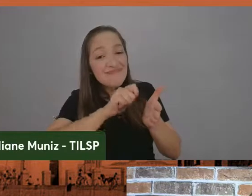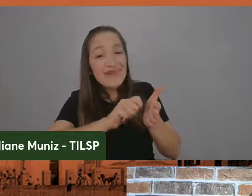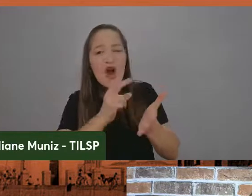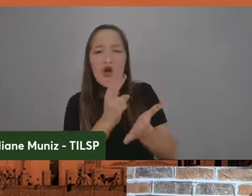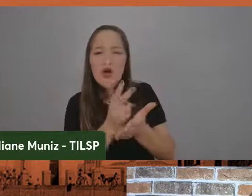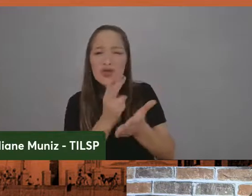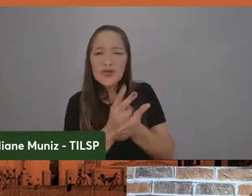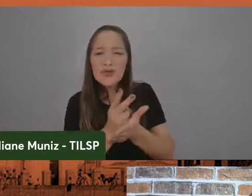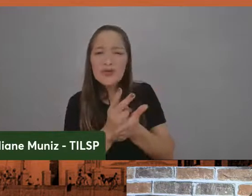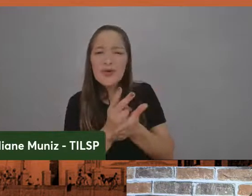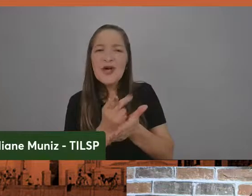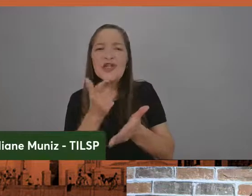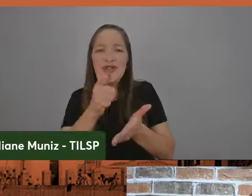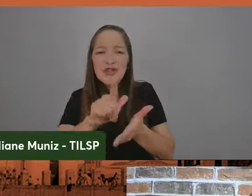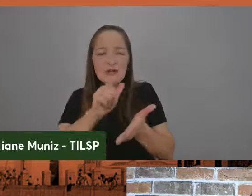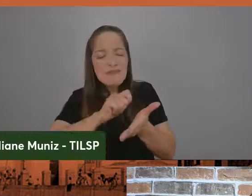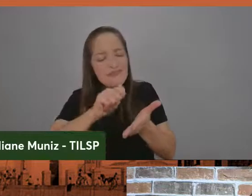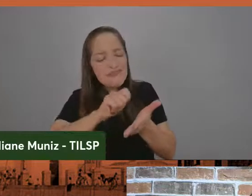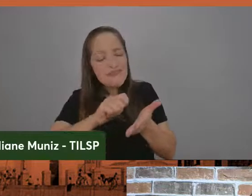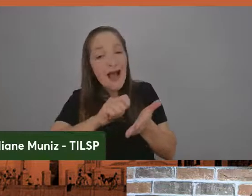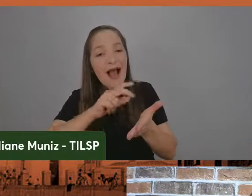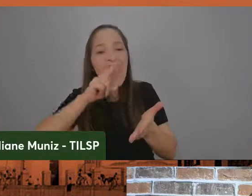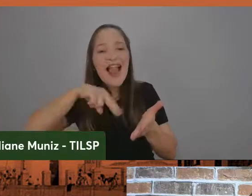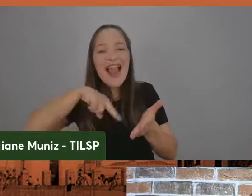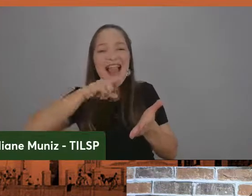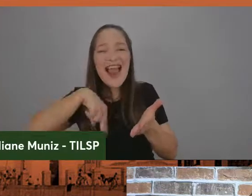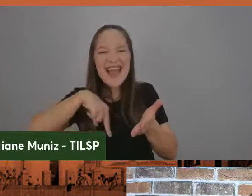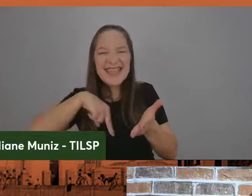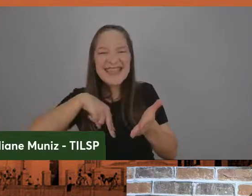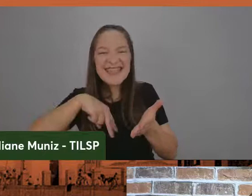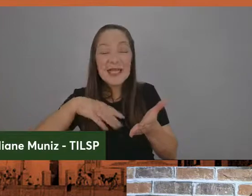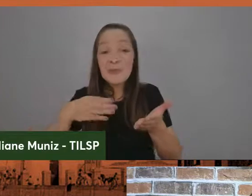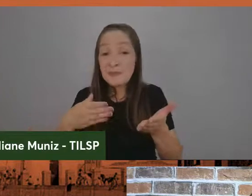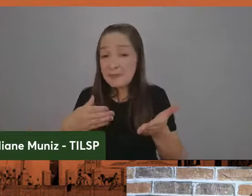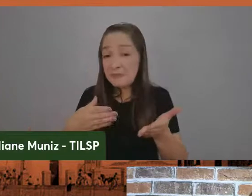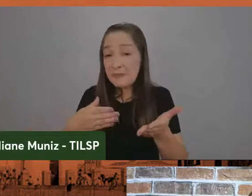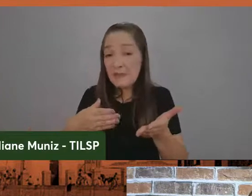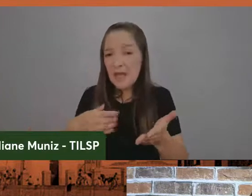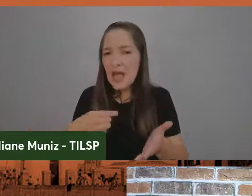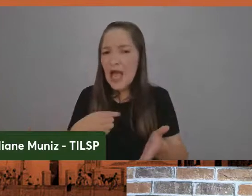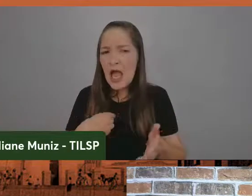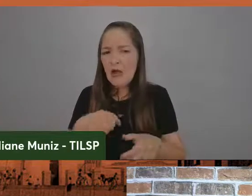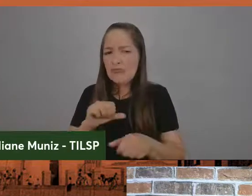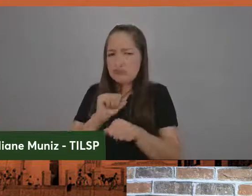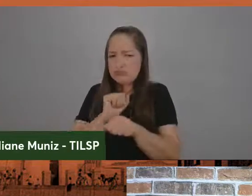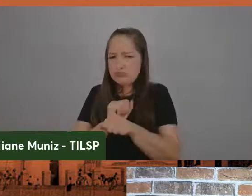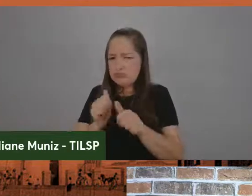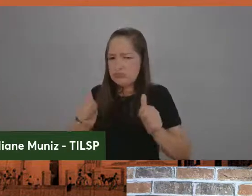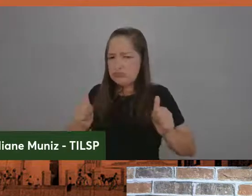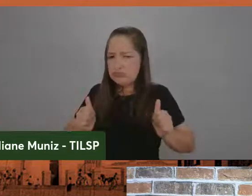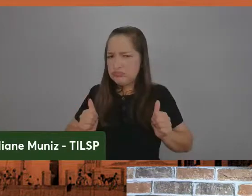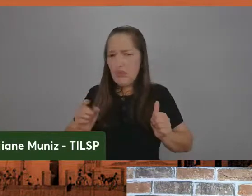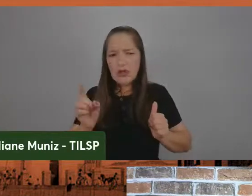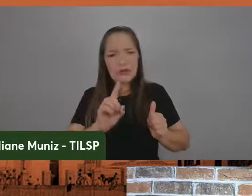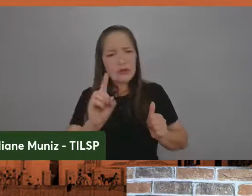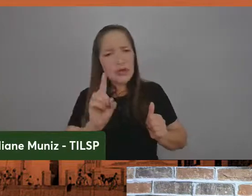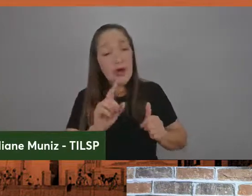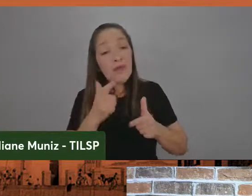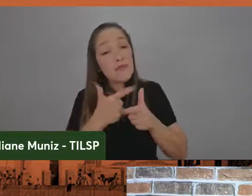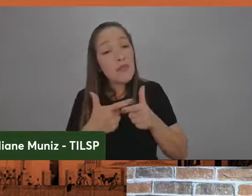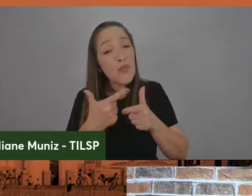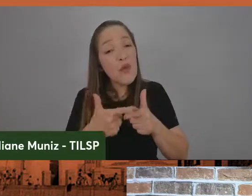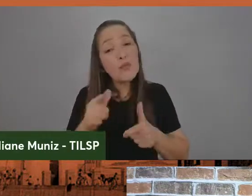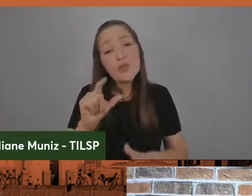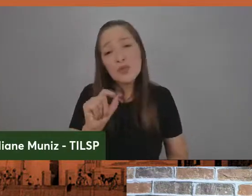reescrever o que ele está lendo, né? Agora, eu não me cerceei, não, Fernando. Eu tive problemas com